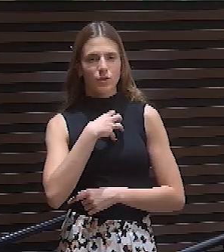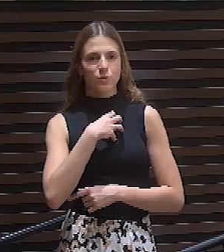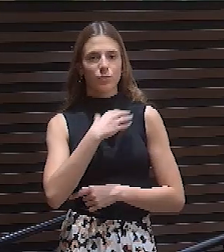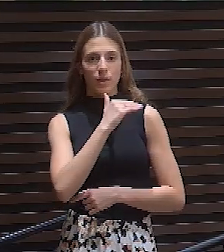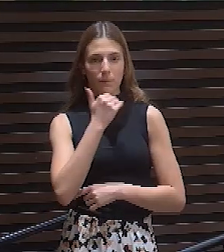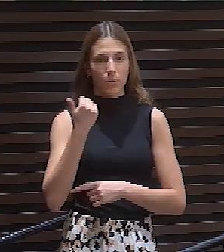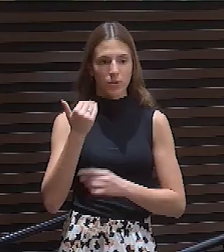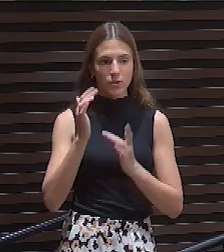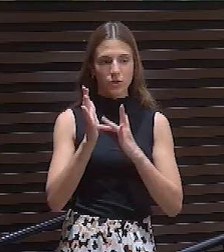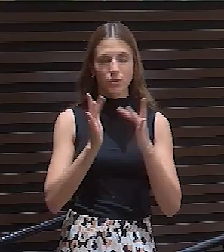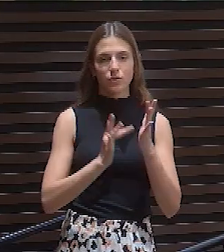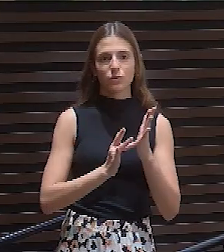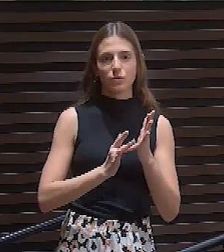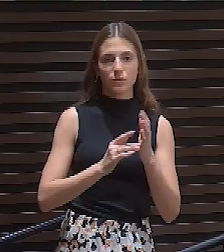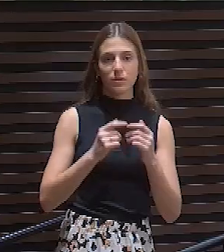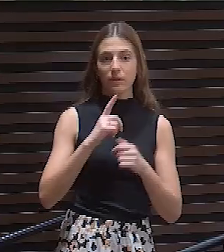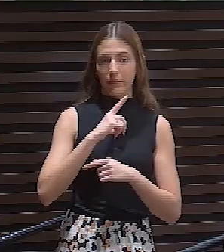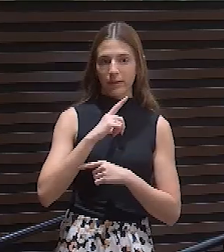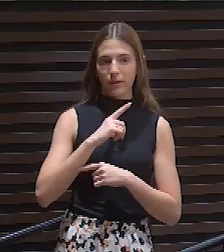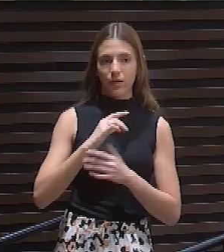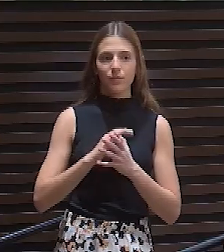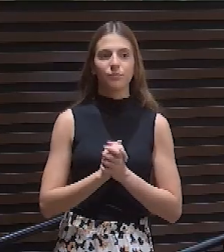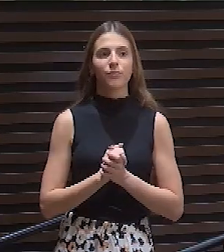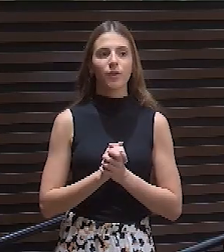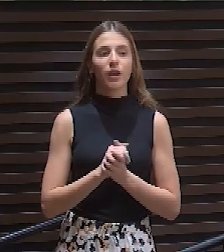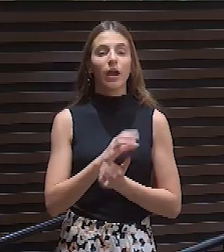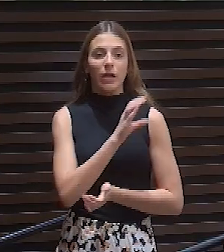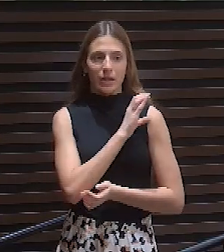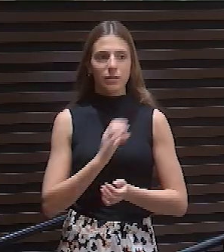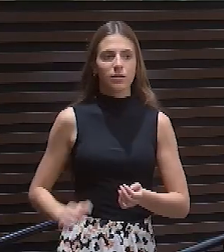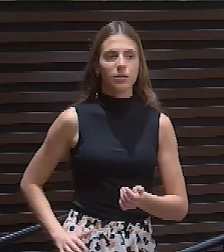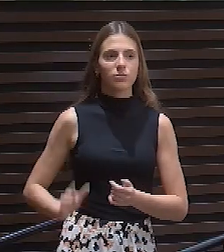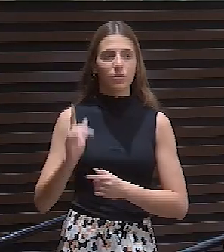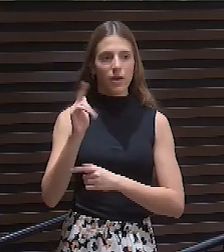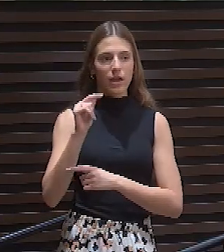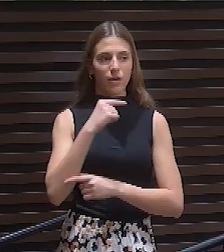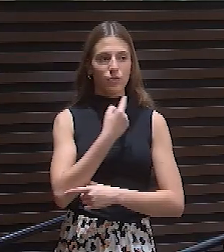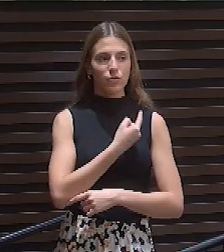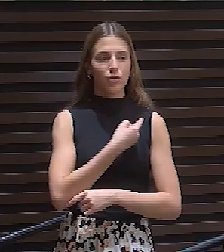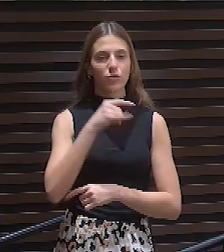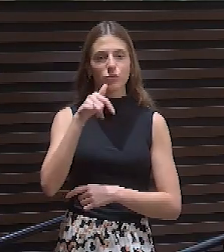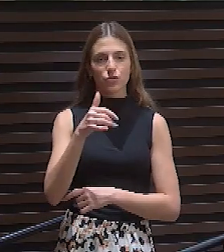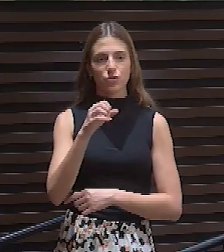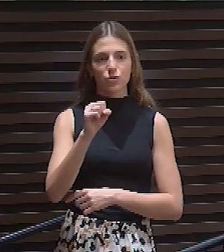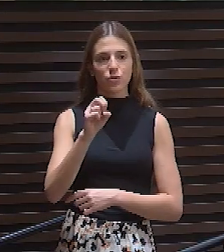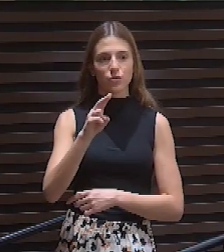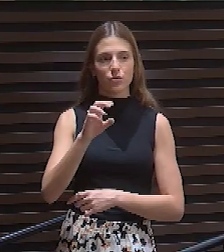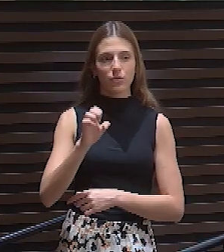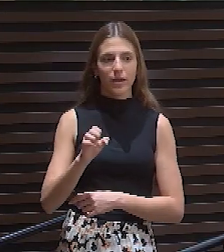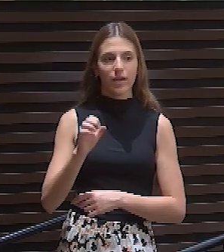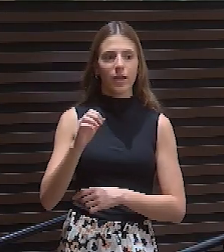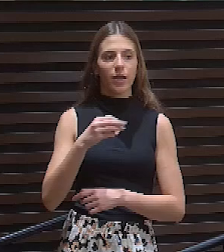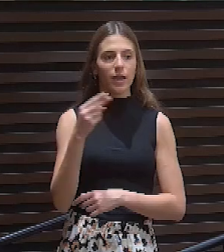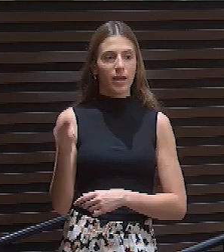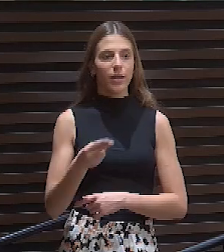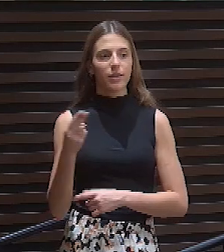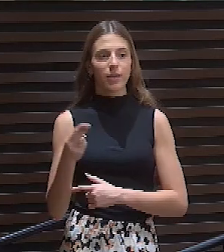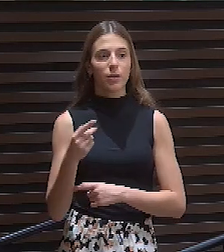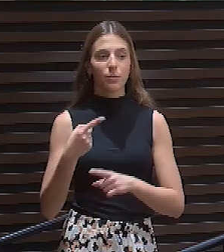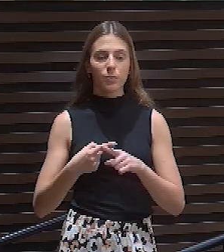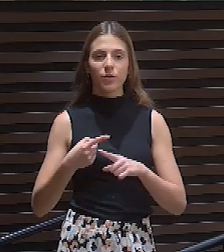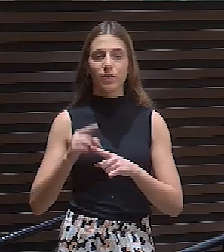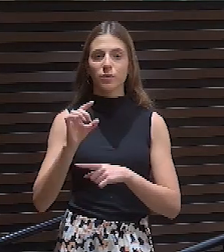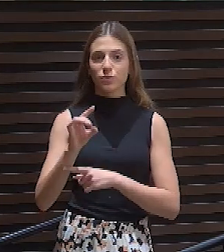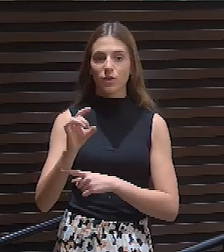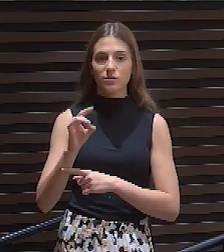Cristo é o nosso Josué eterno. Sozinho levou sobre si o peso da nossa morte.